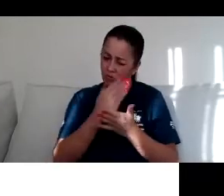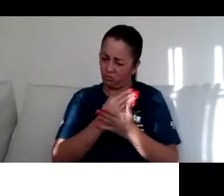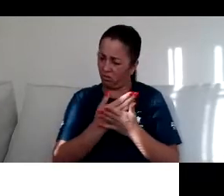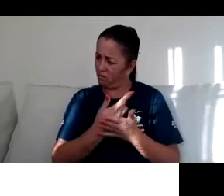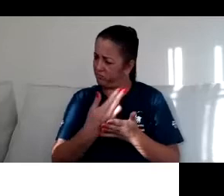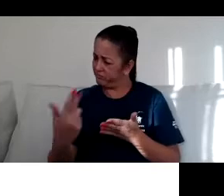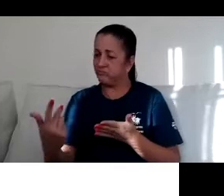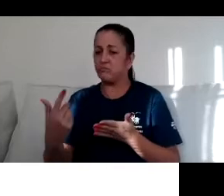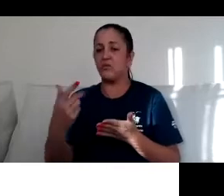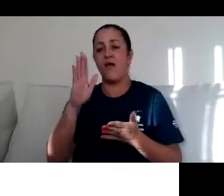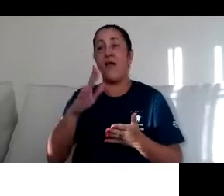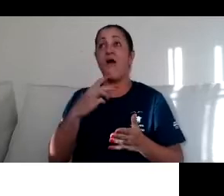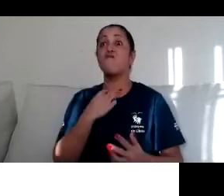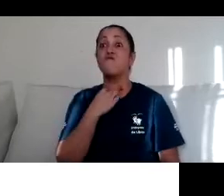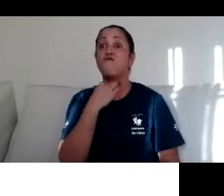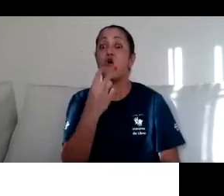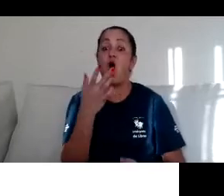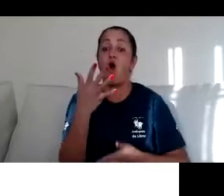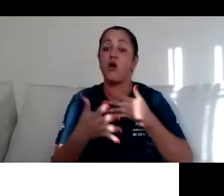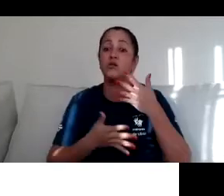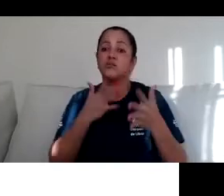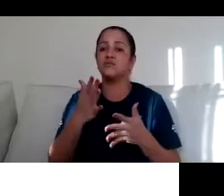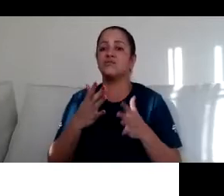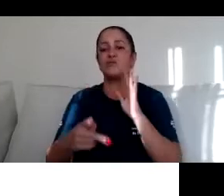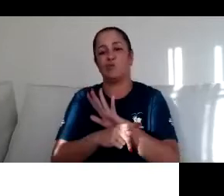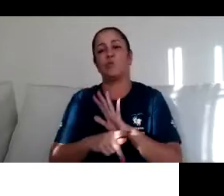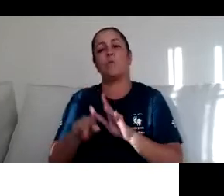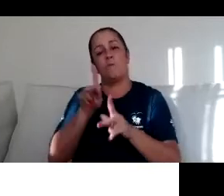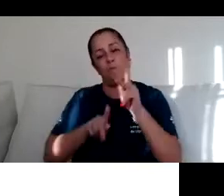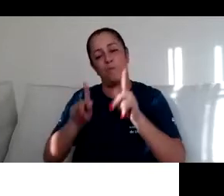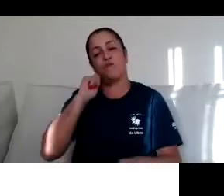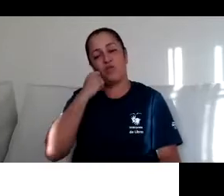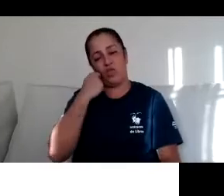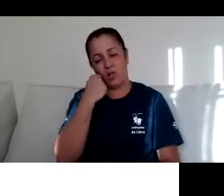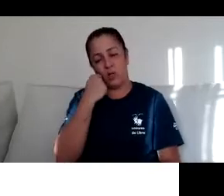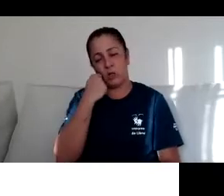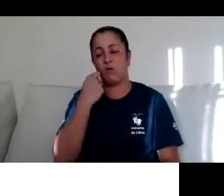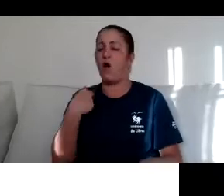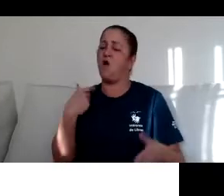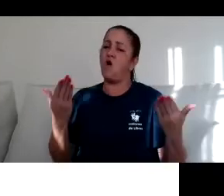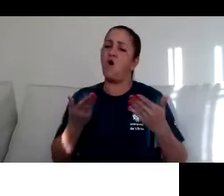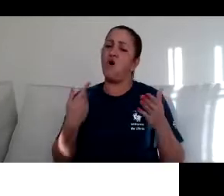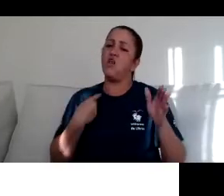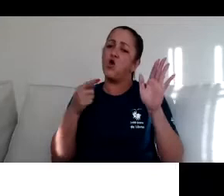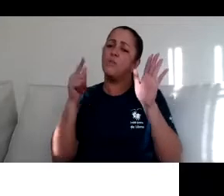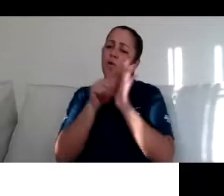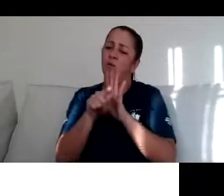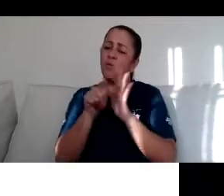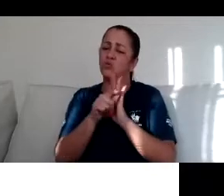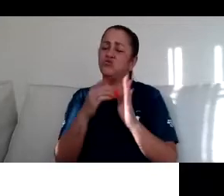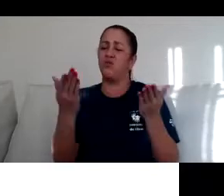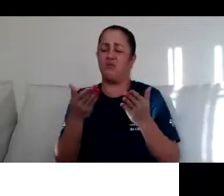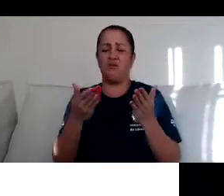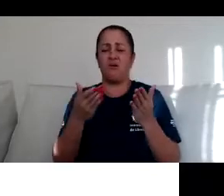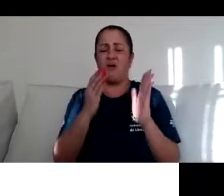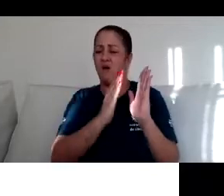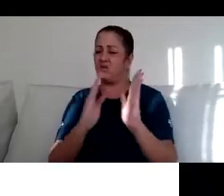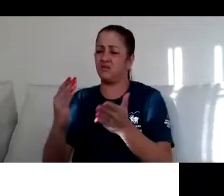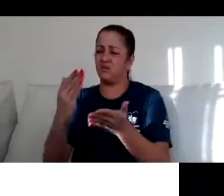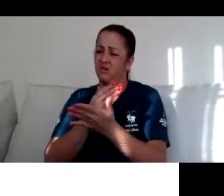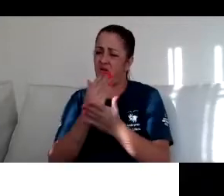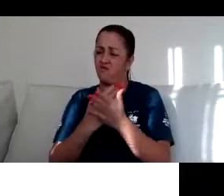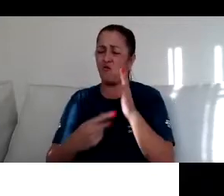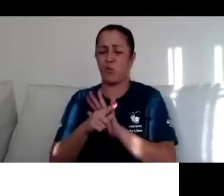acervos. Agora eu pergunto, de que forma o acervo das nossas bibliotecas tem representado a